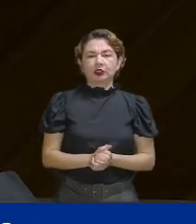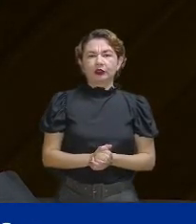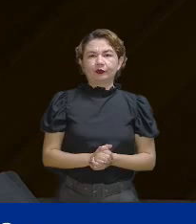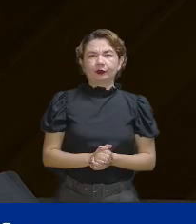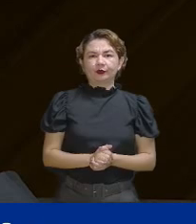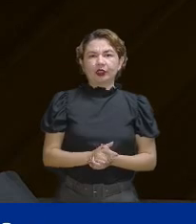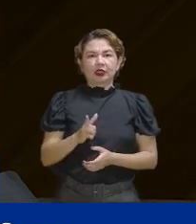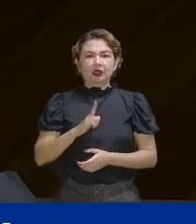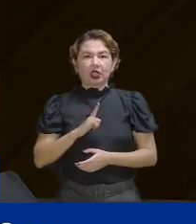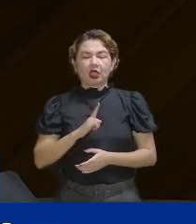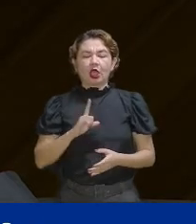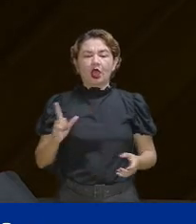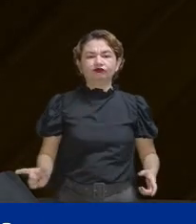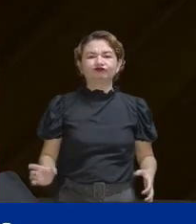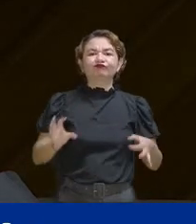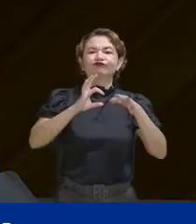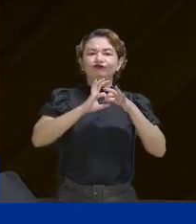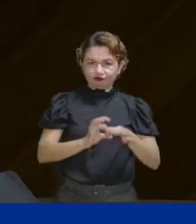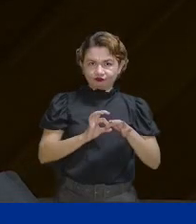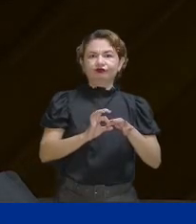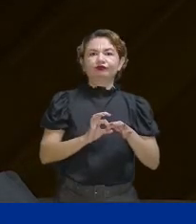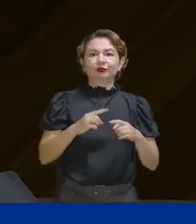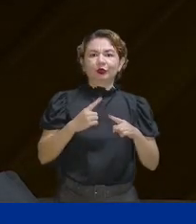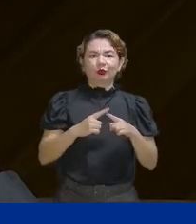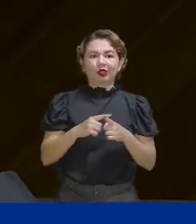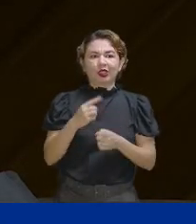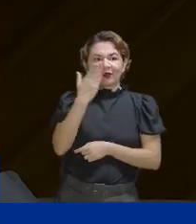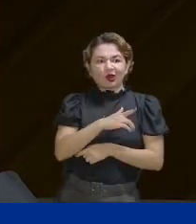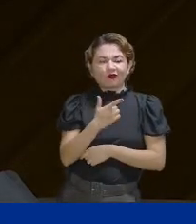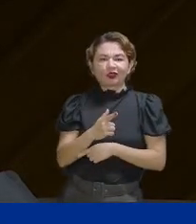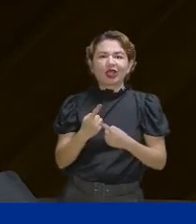ministerial, efeitos integrativos, porque de fato desvalorou a